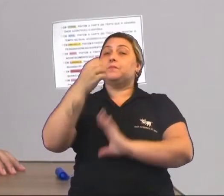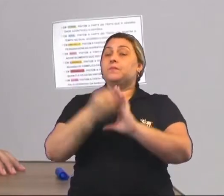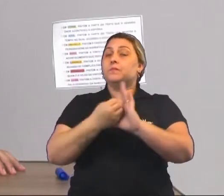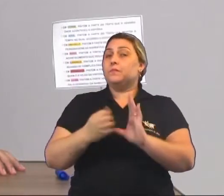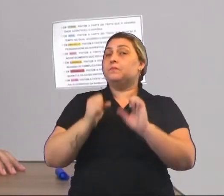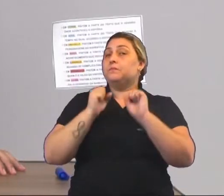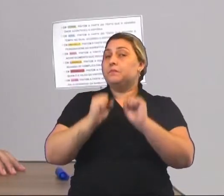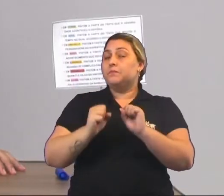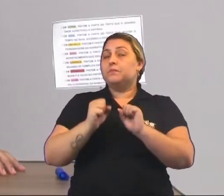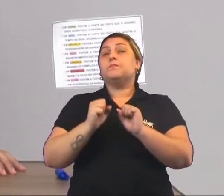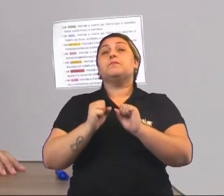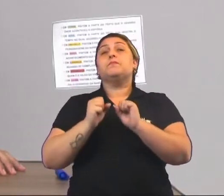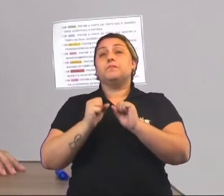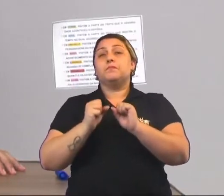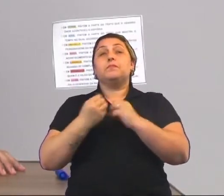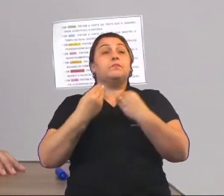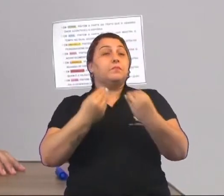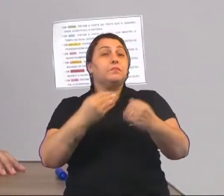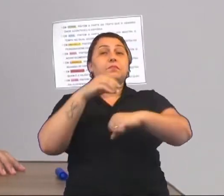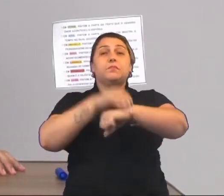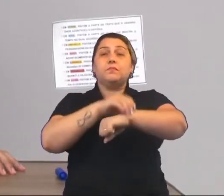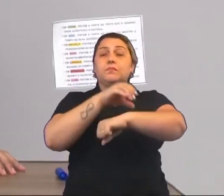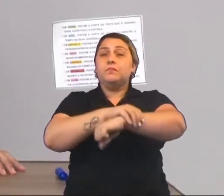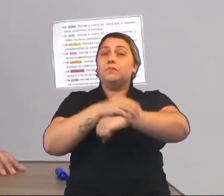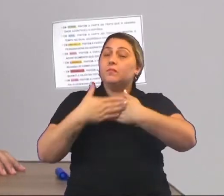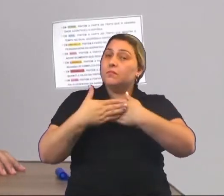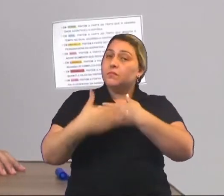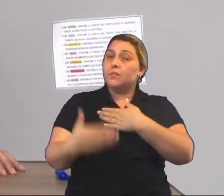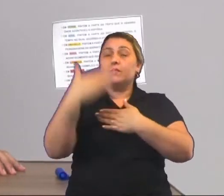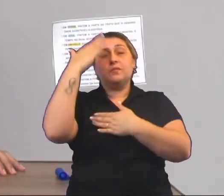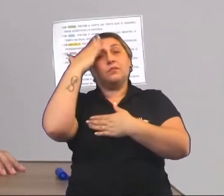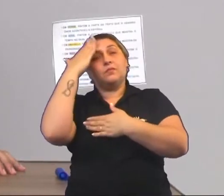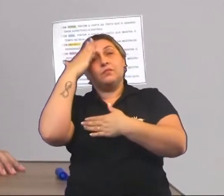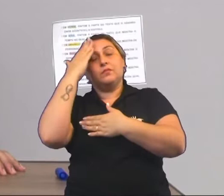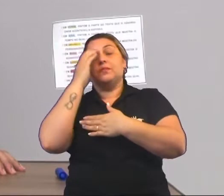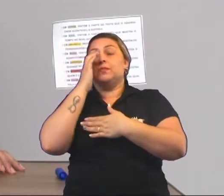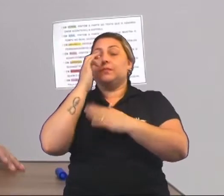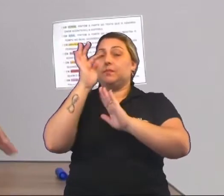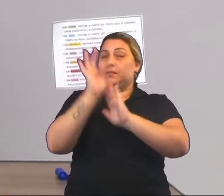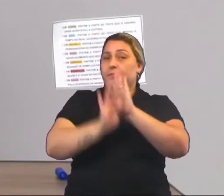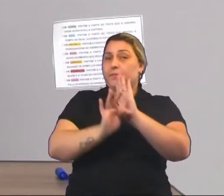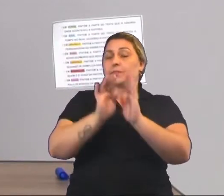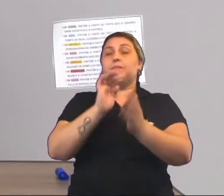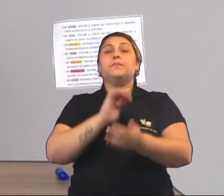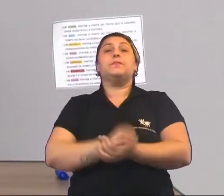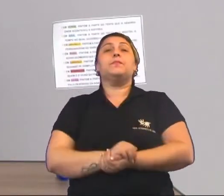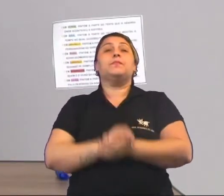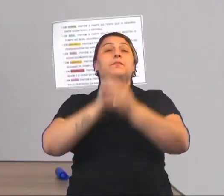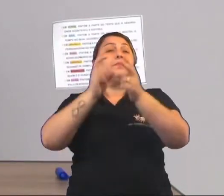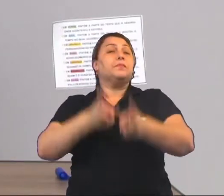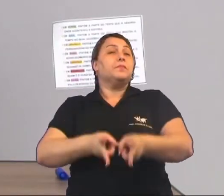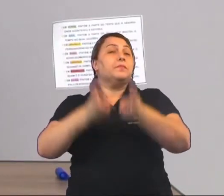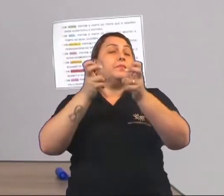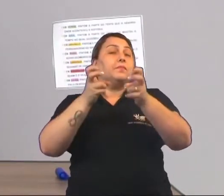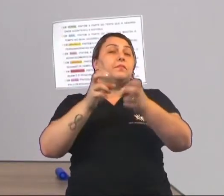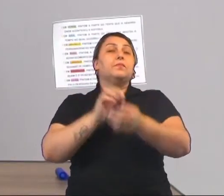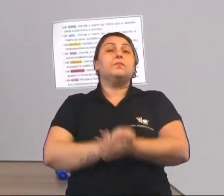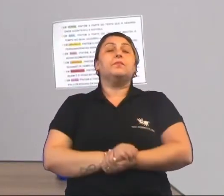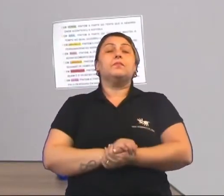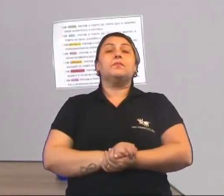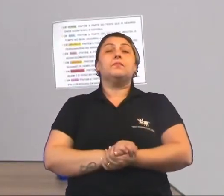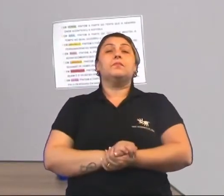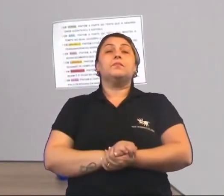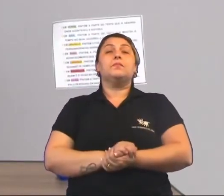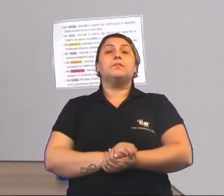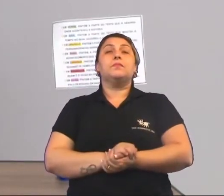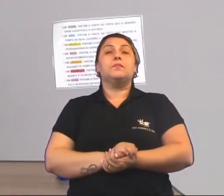característica que nós podemos dar ao sapo a partir da compreensão do texto. Percebam que além de ele, né,